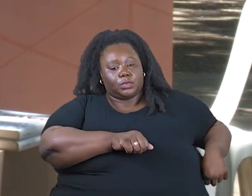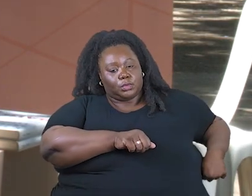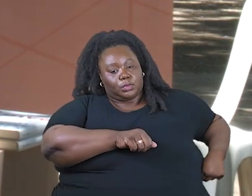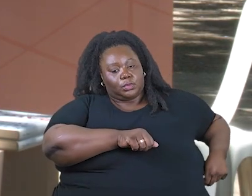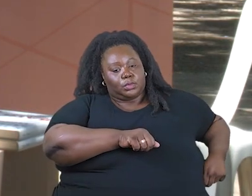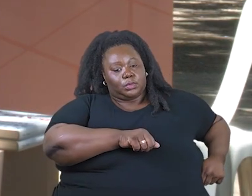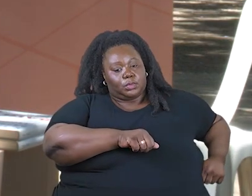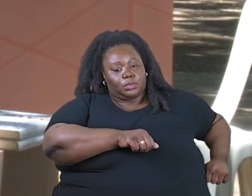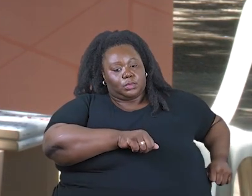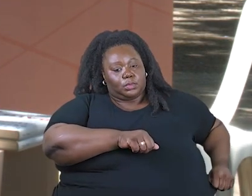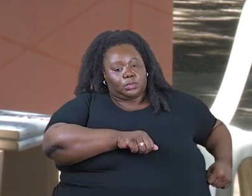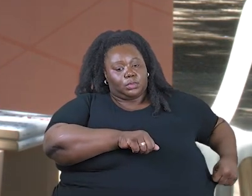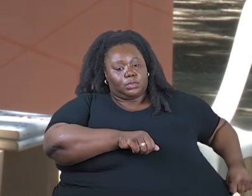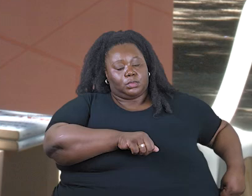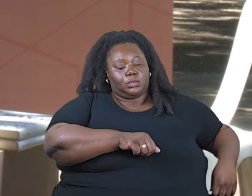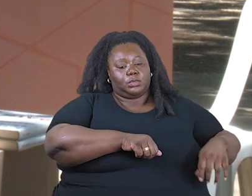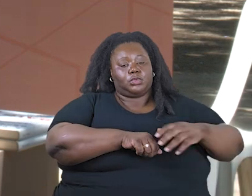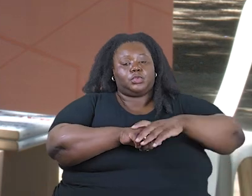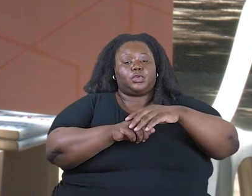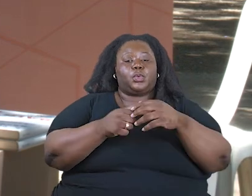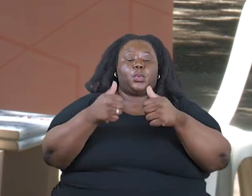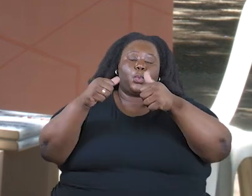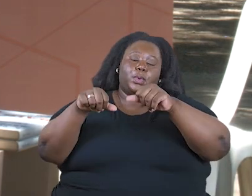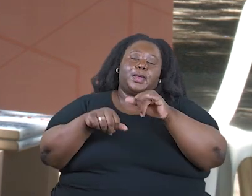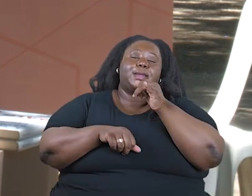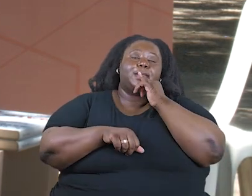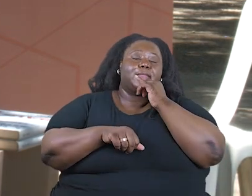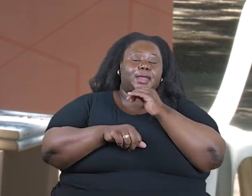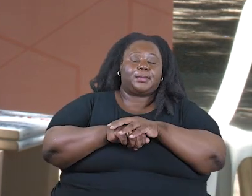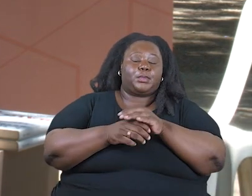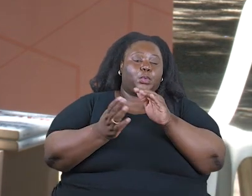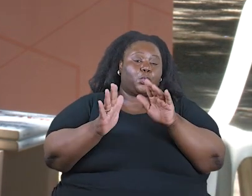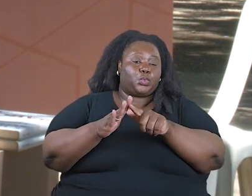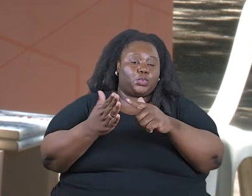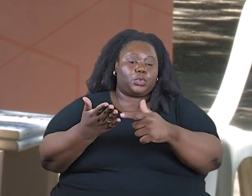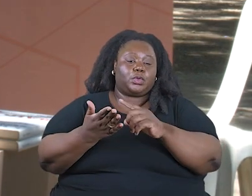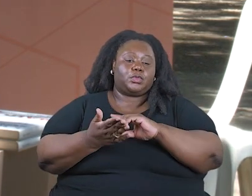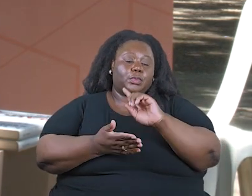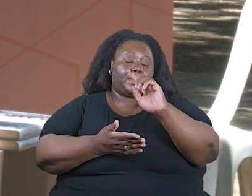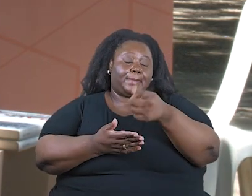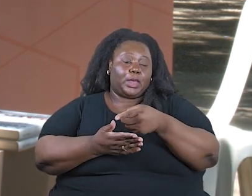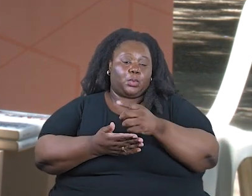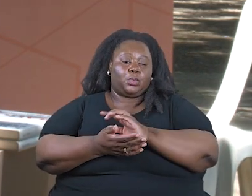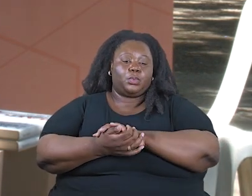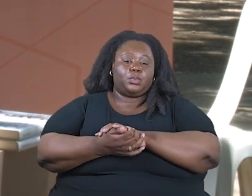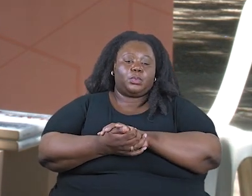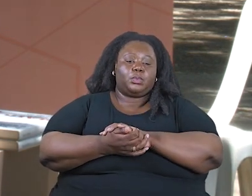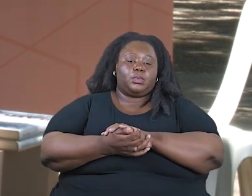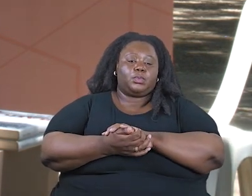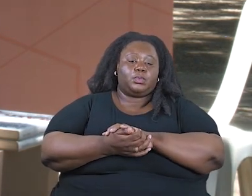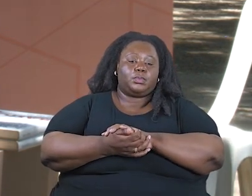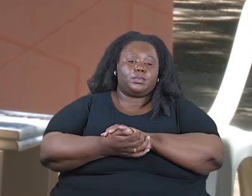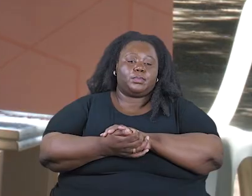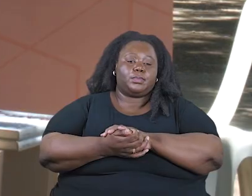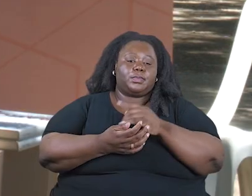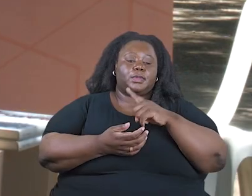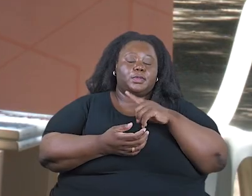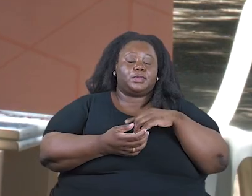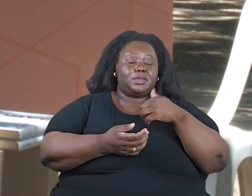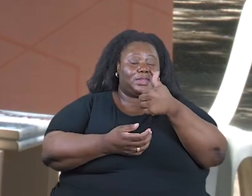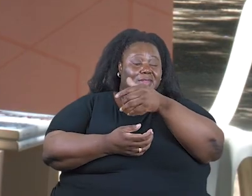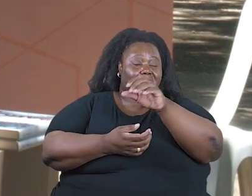um encarte que era um múltiplo. Então, por exemplo, o periódico tinha edição de 1000 exemplares, esses 1000 tinha